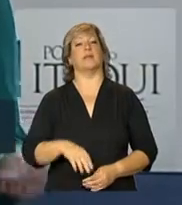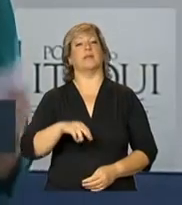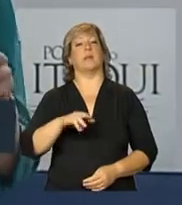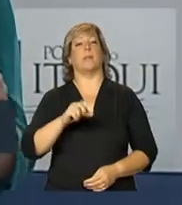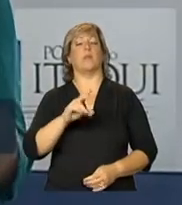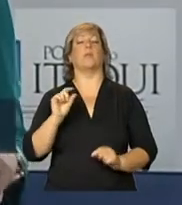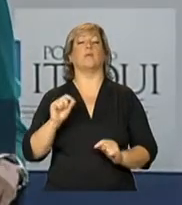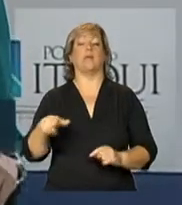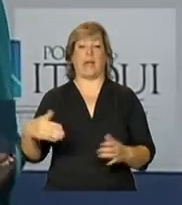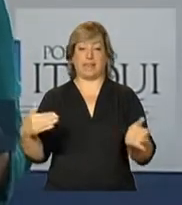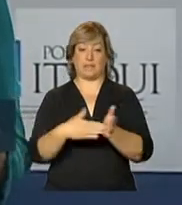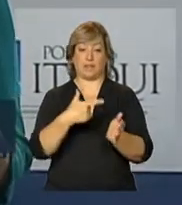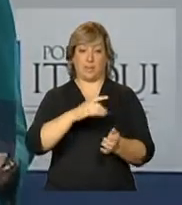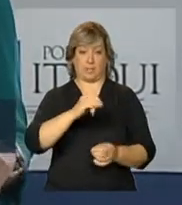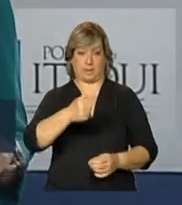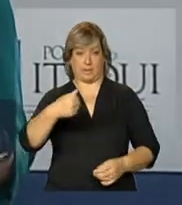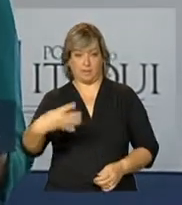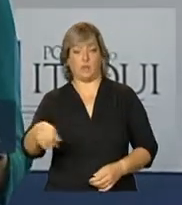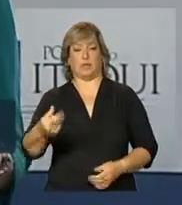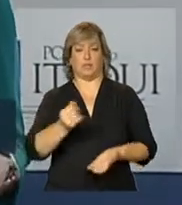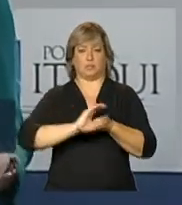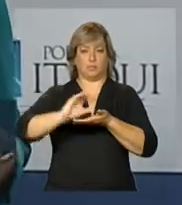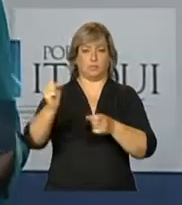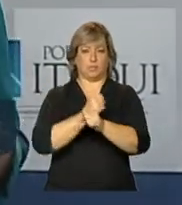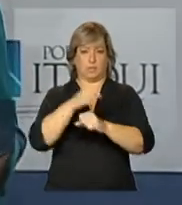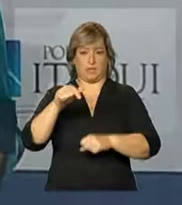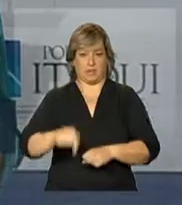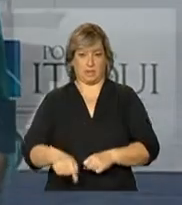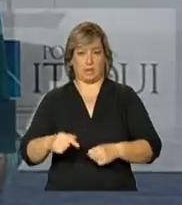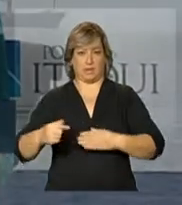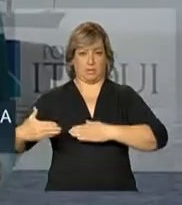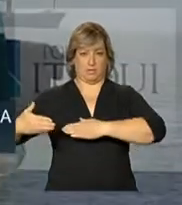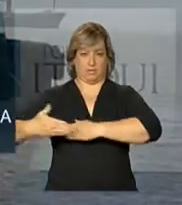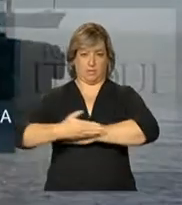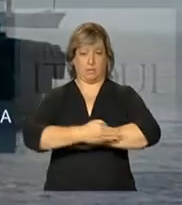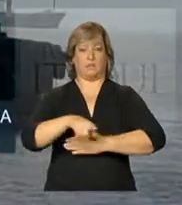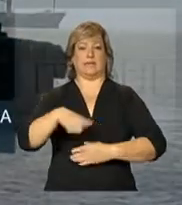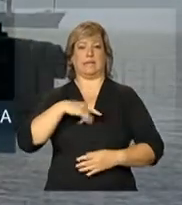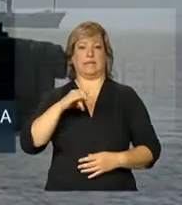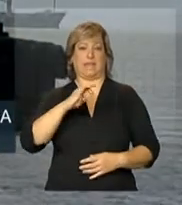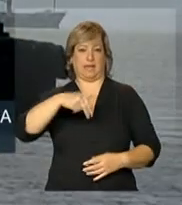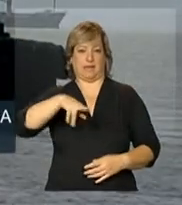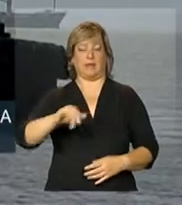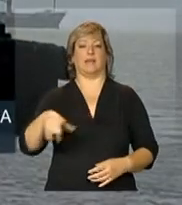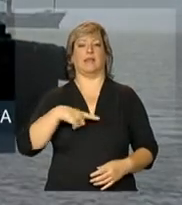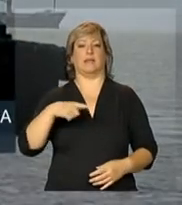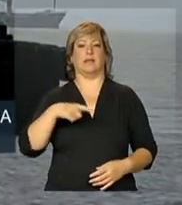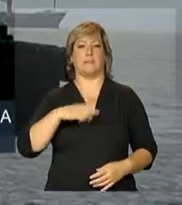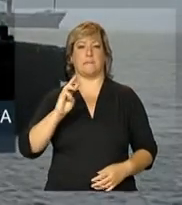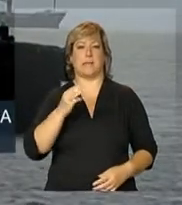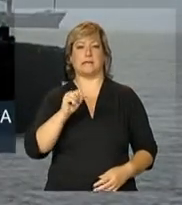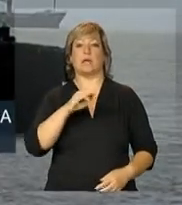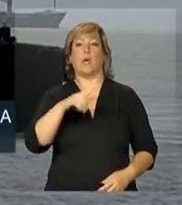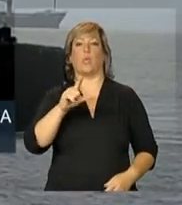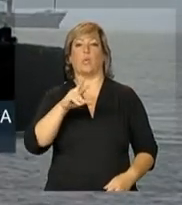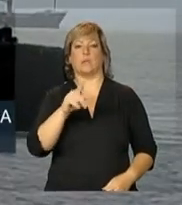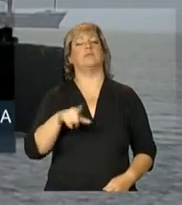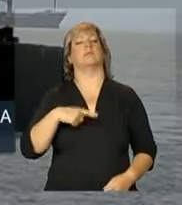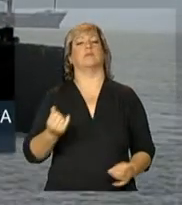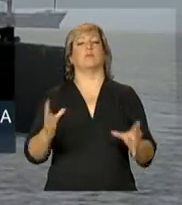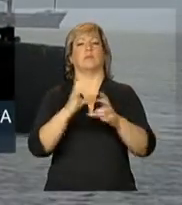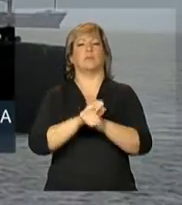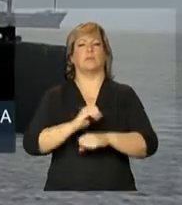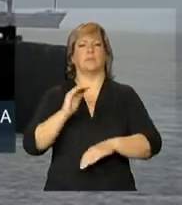Malu, até 2014, o investimento aqui no Porto de Itaqui, em São Luís do Maranhão, vai ser de mais de 22 milhões